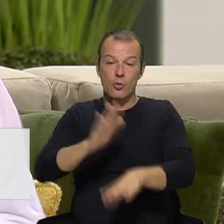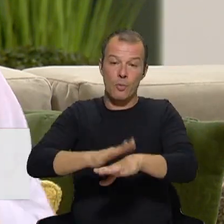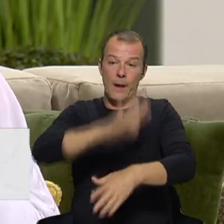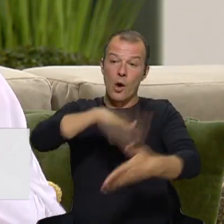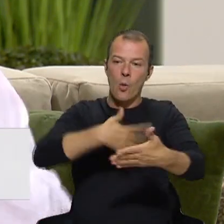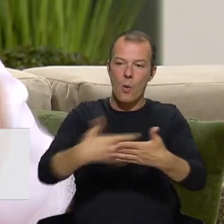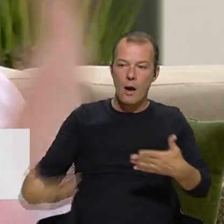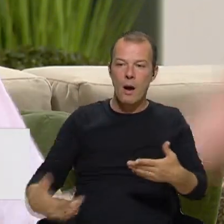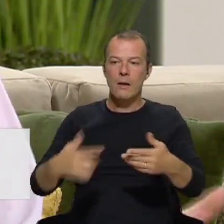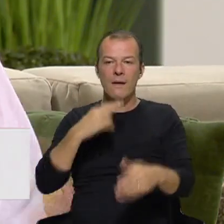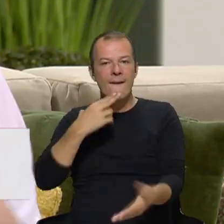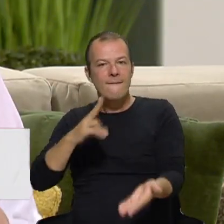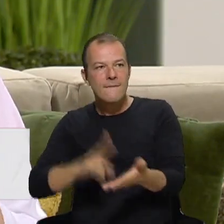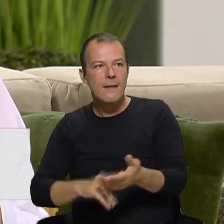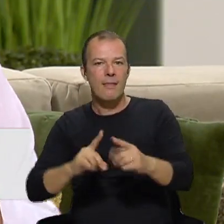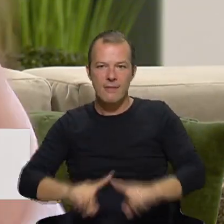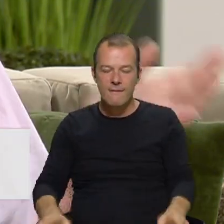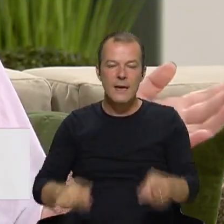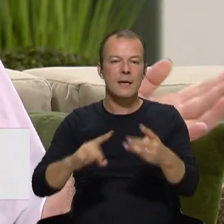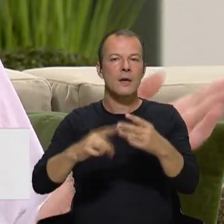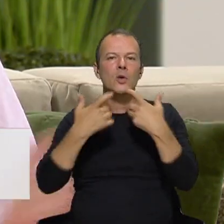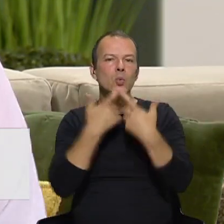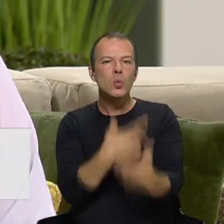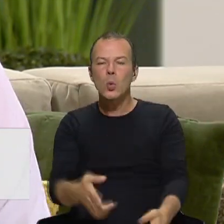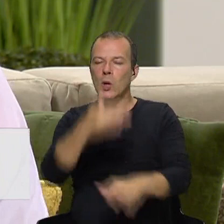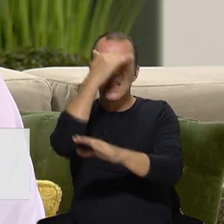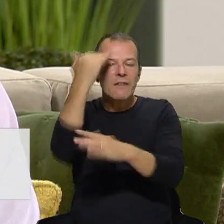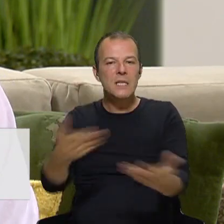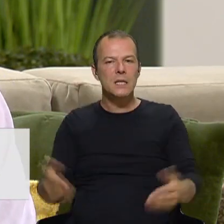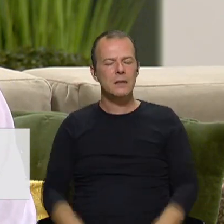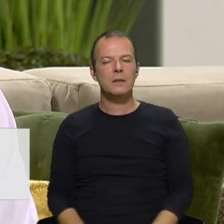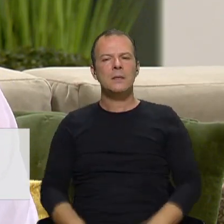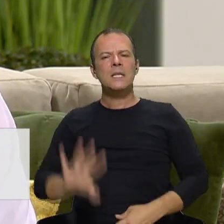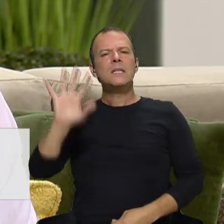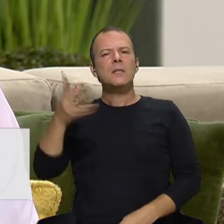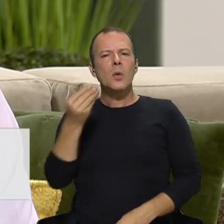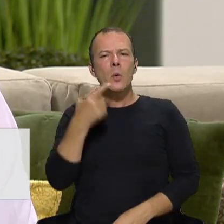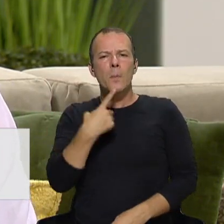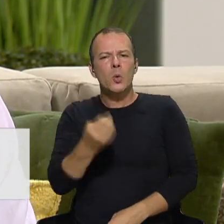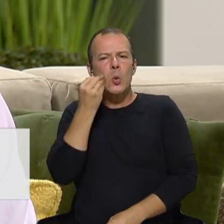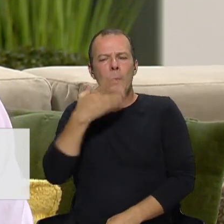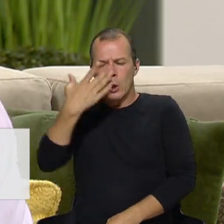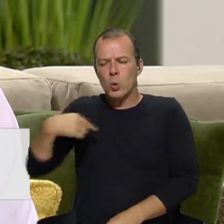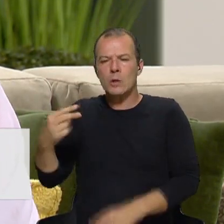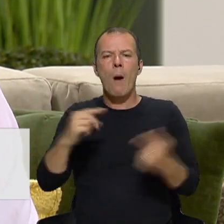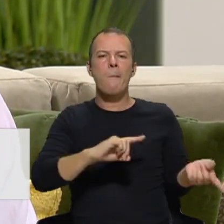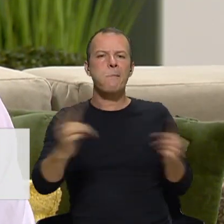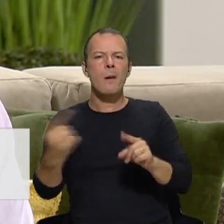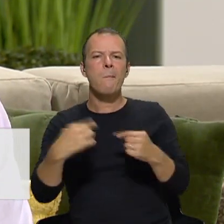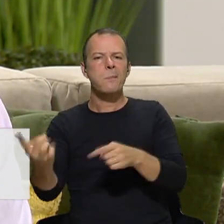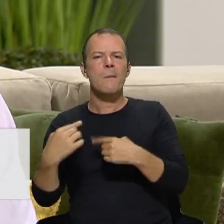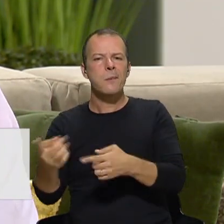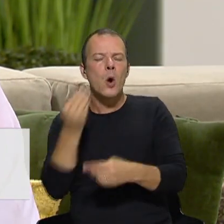horários, a realidade ser diferente, tudo isto é muito difícil. Então como é que tu te movimentas todos os dias? Portanto, como é que